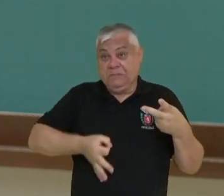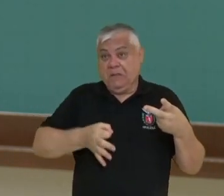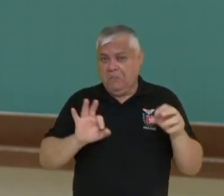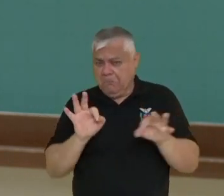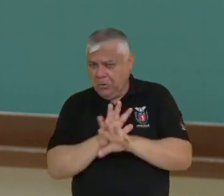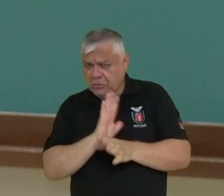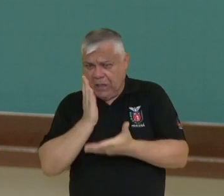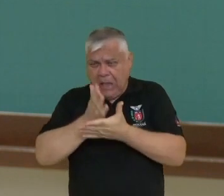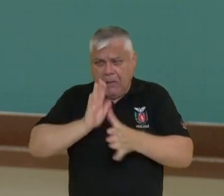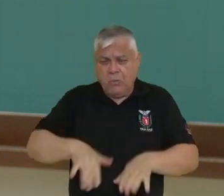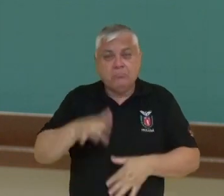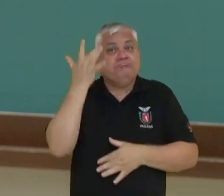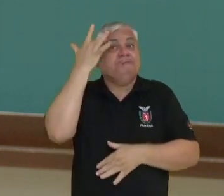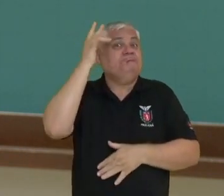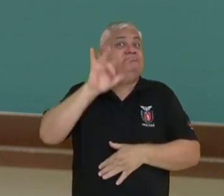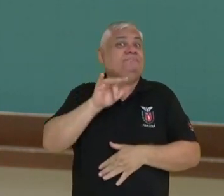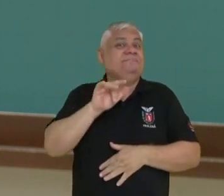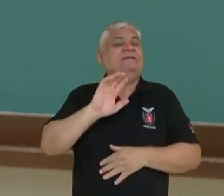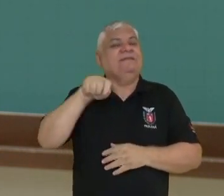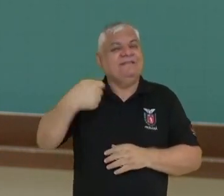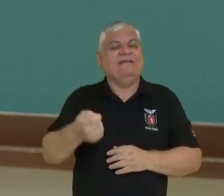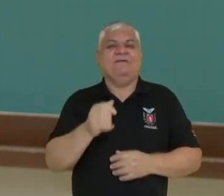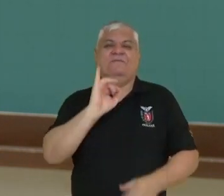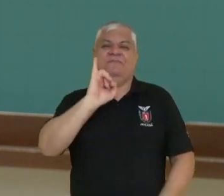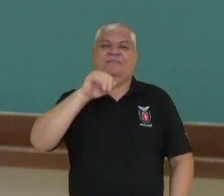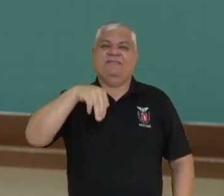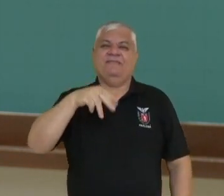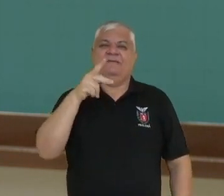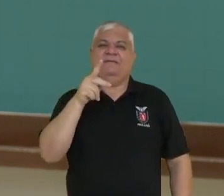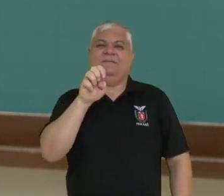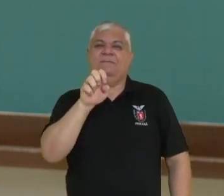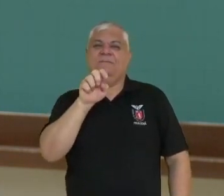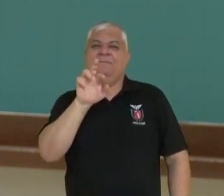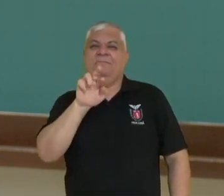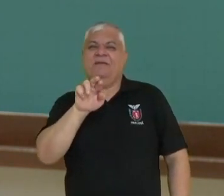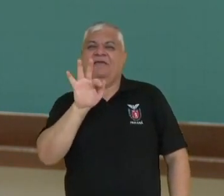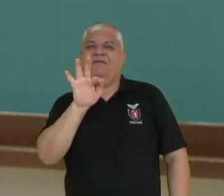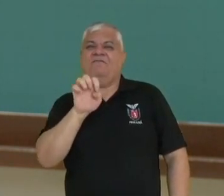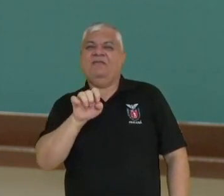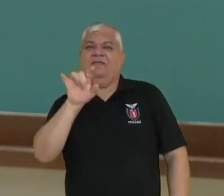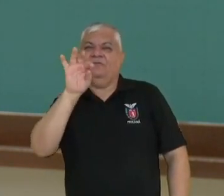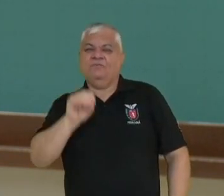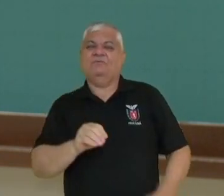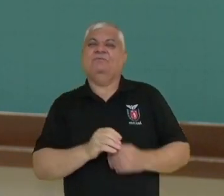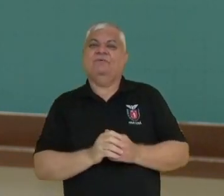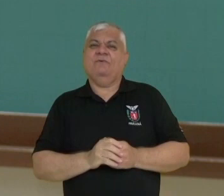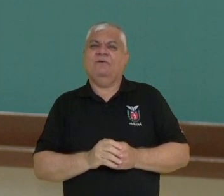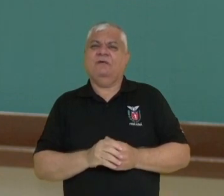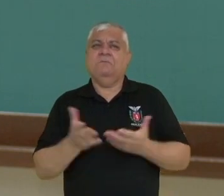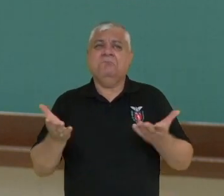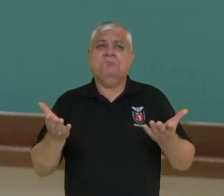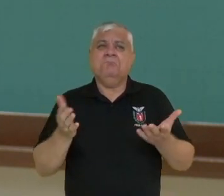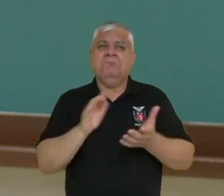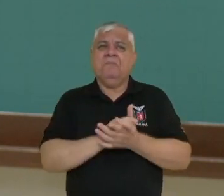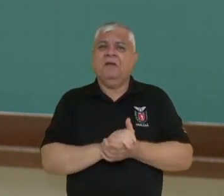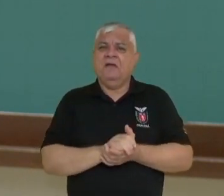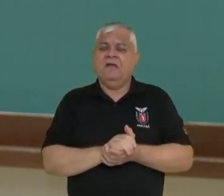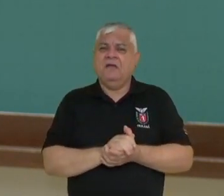isso o pretérito imperfeito. Então, ó, chamavam, mas agora pode ser que não chamam mais,